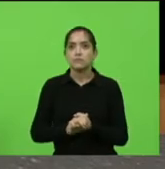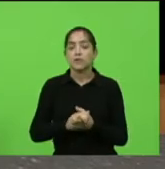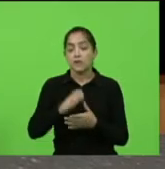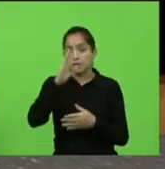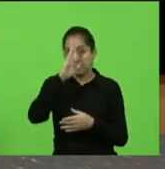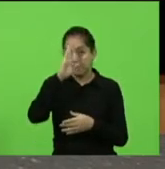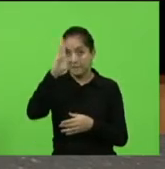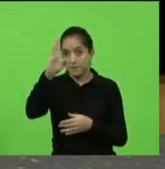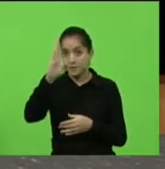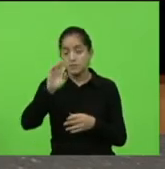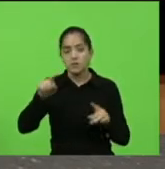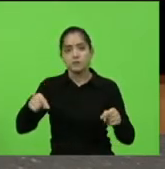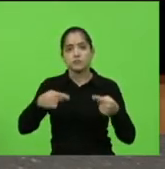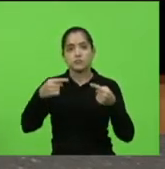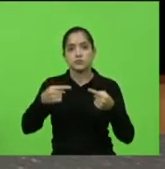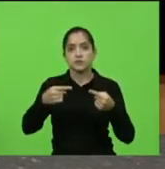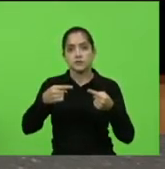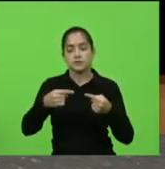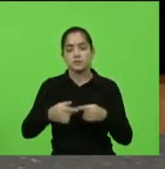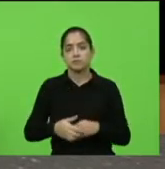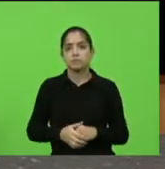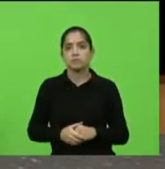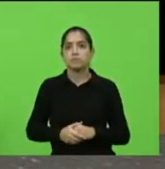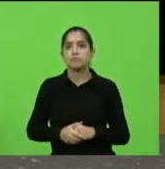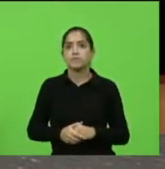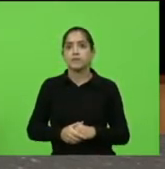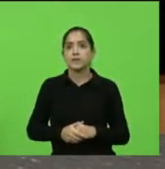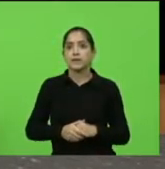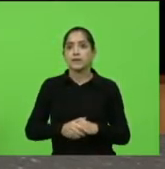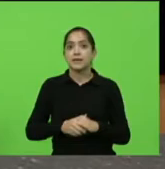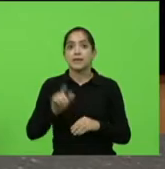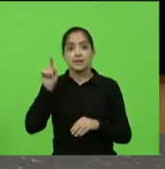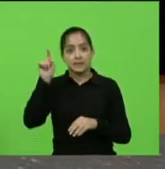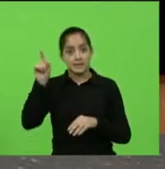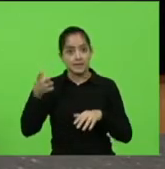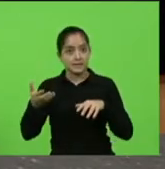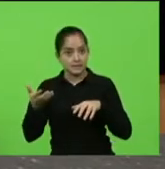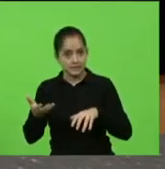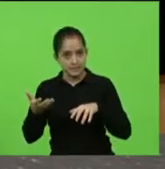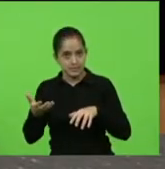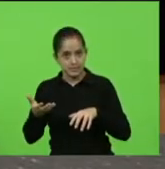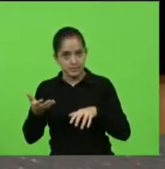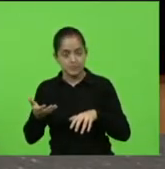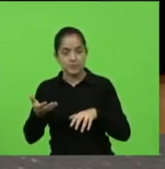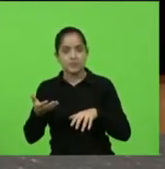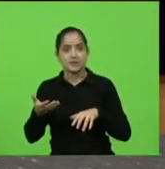principais adversários. Na Câmara dos Deputados, quando chegou